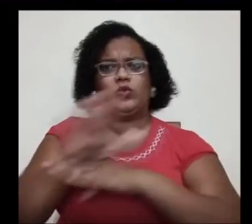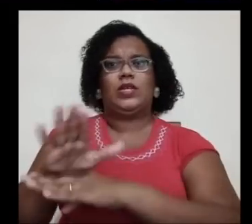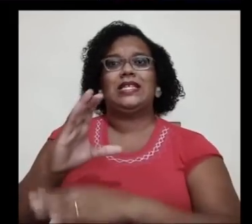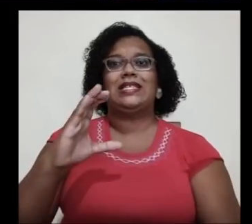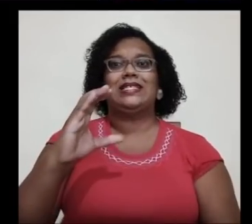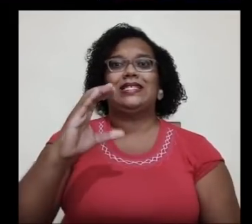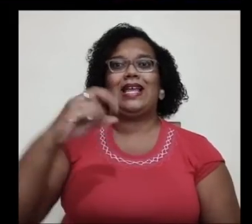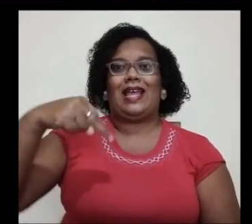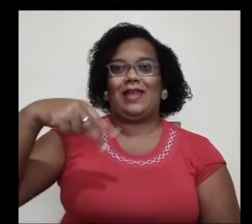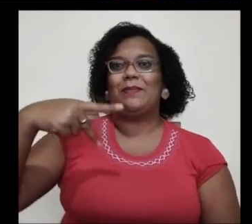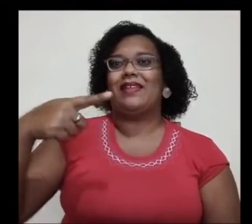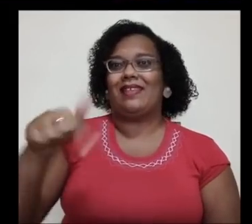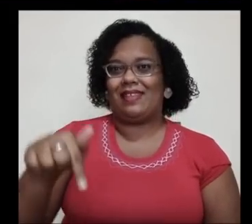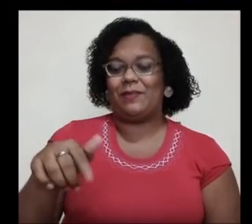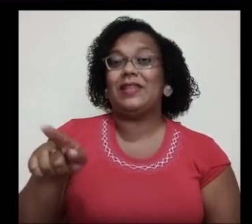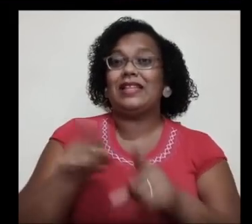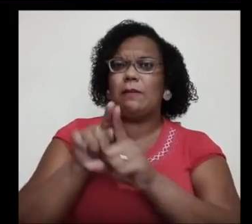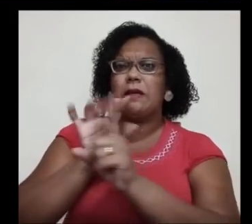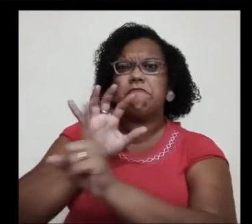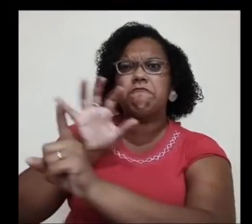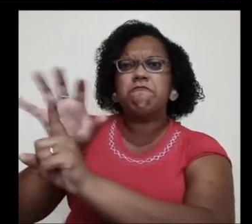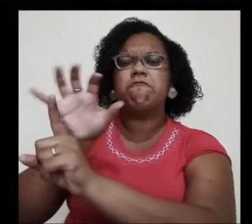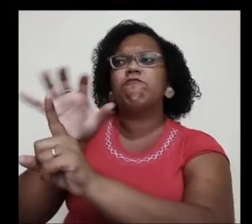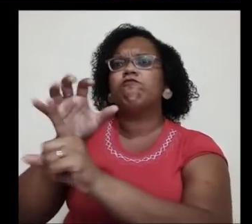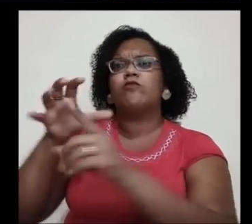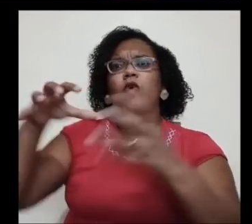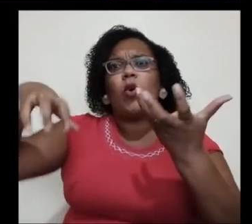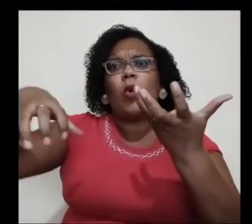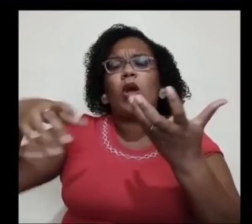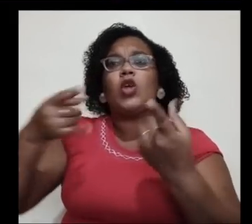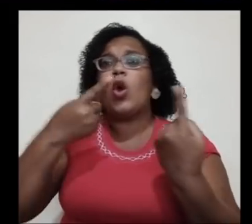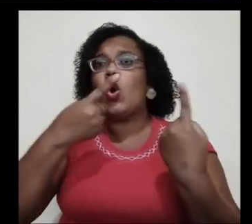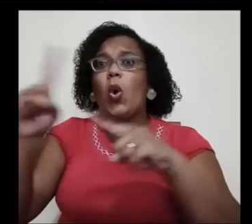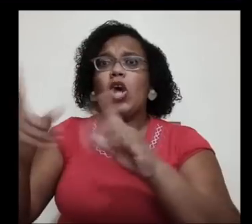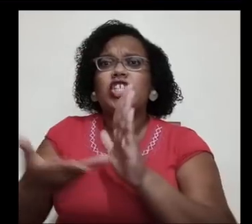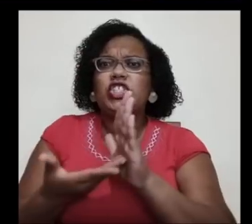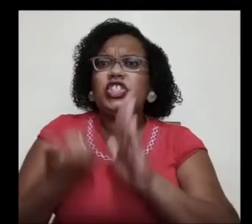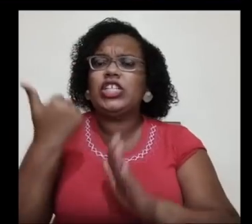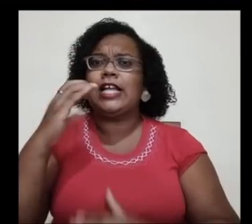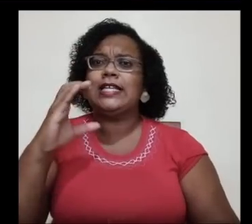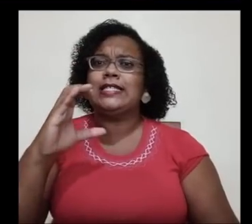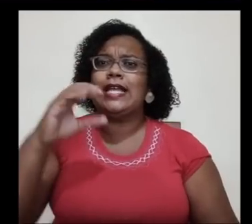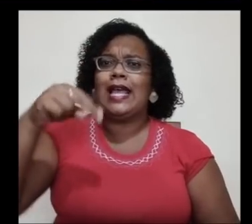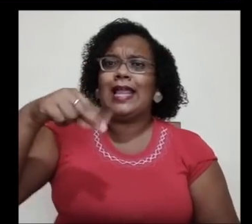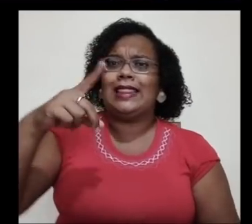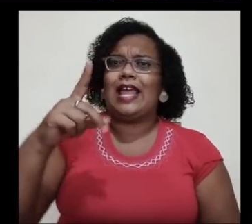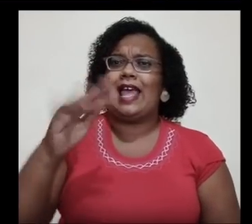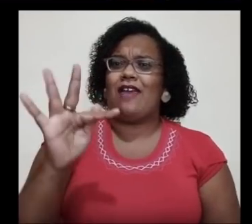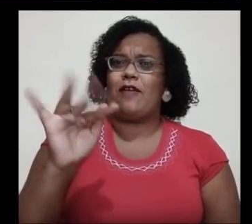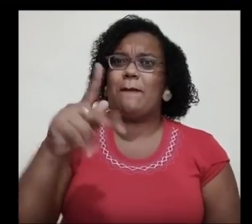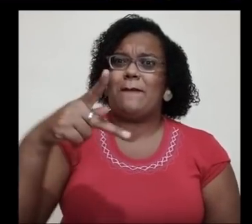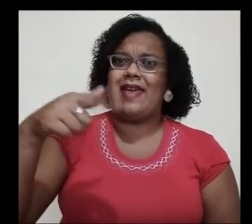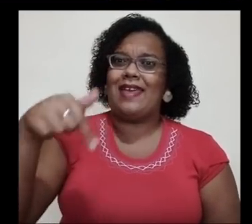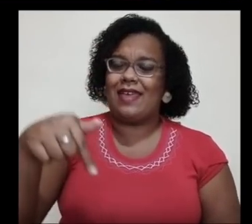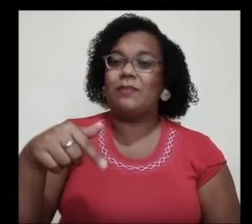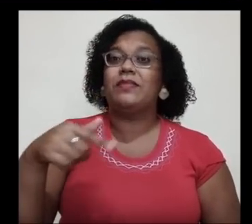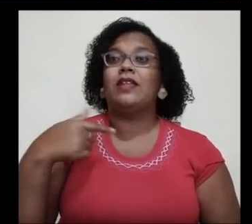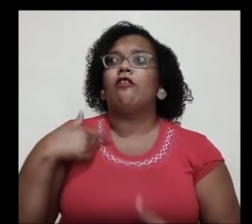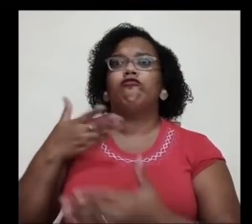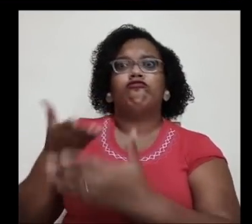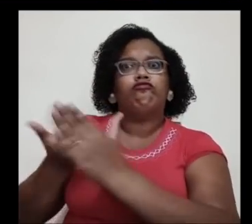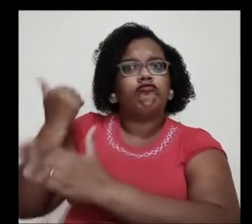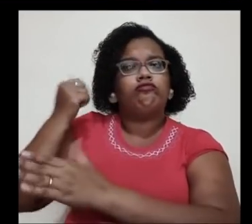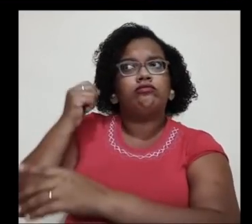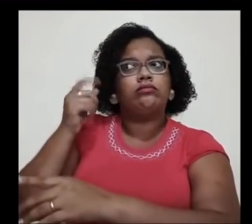uma pressão grande também no Congresso contra a extinção do FDCT. Conseguimos isso, barrar isso no Senado. Estamos